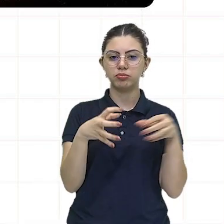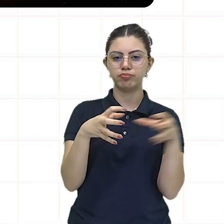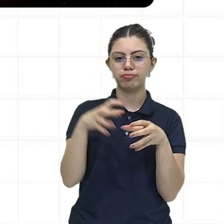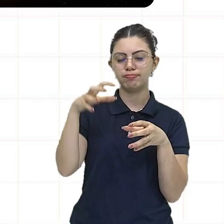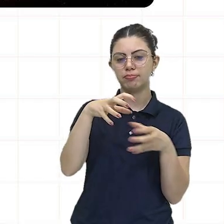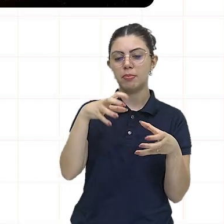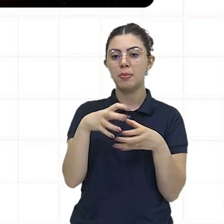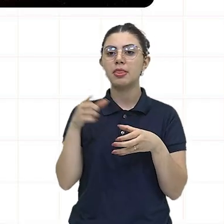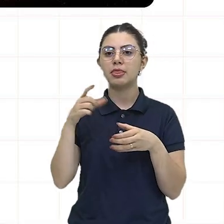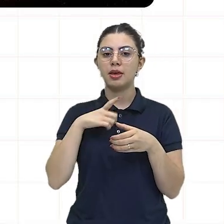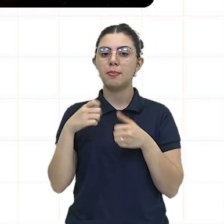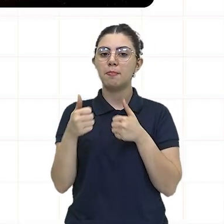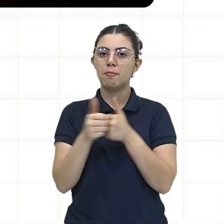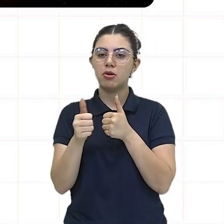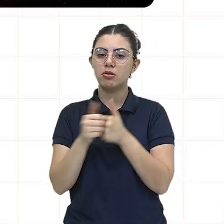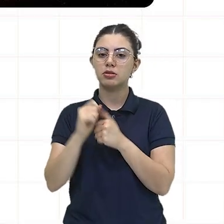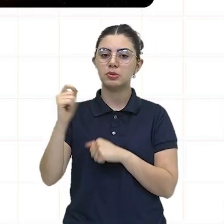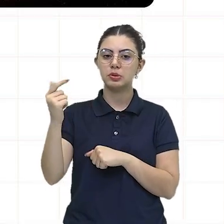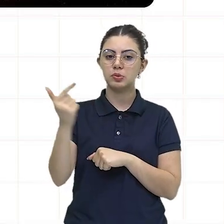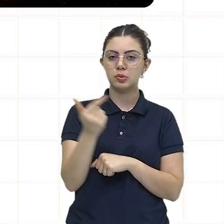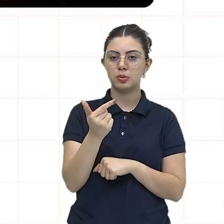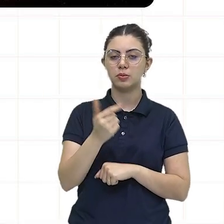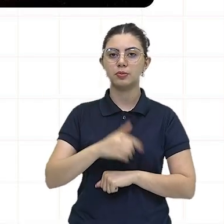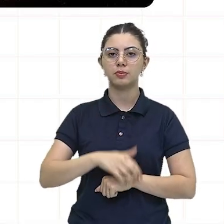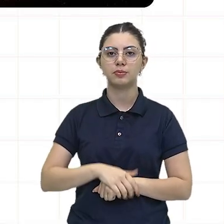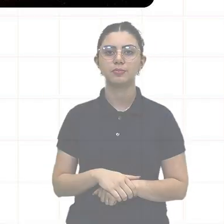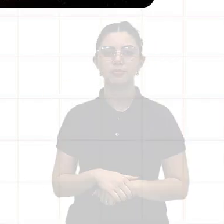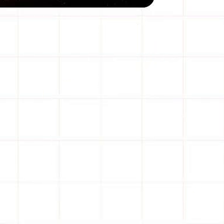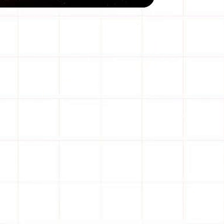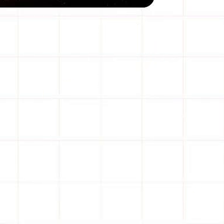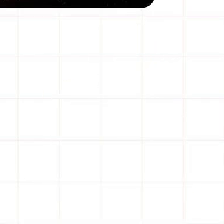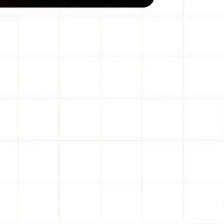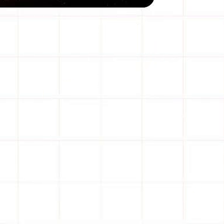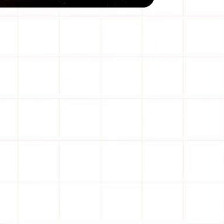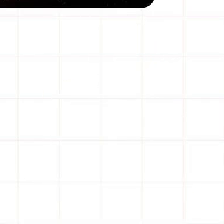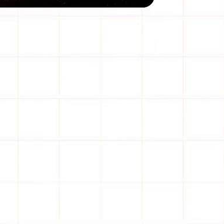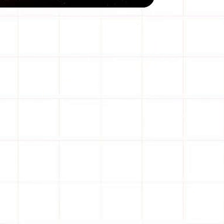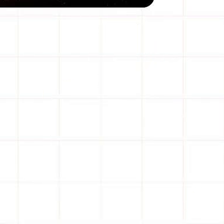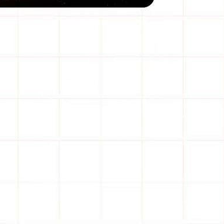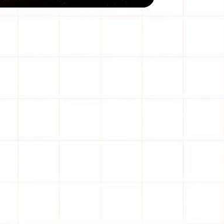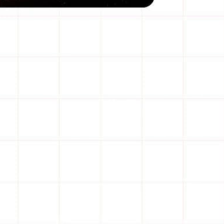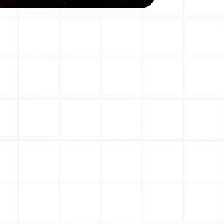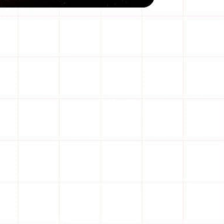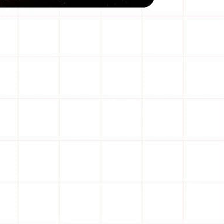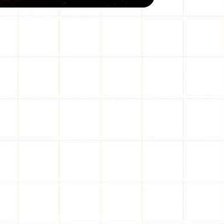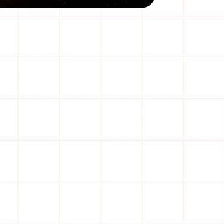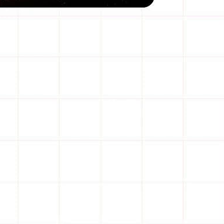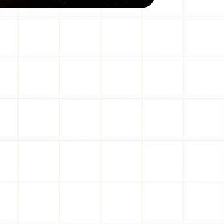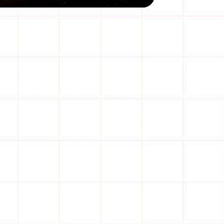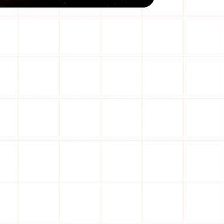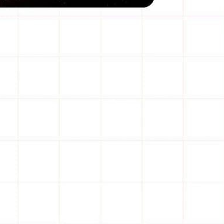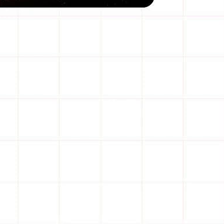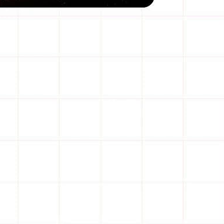elíptica. Então, quando um cometa ele se aproxima do Sol, e